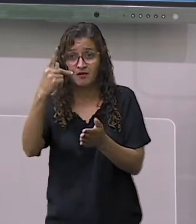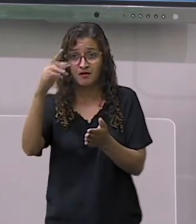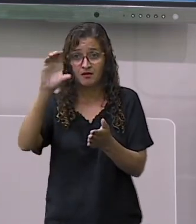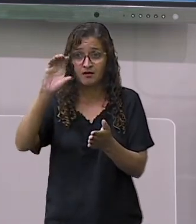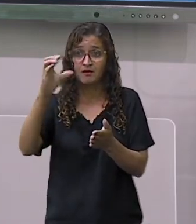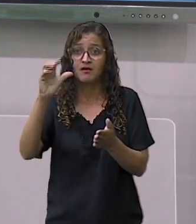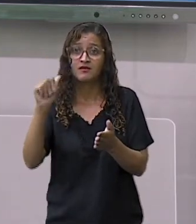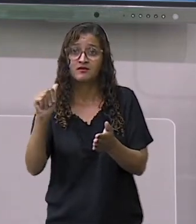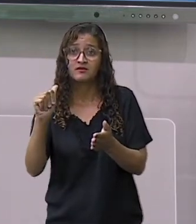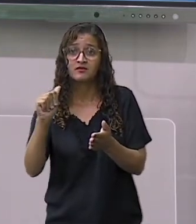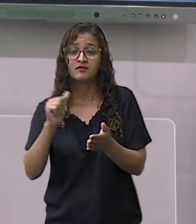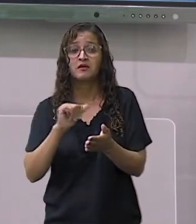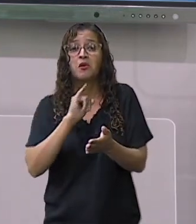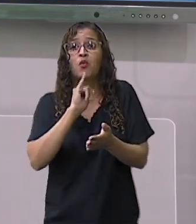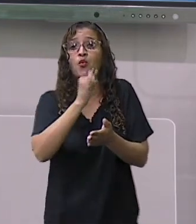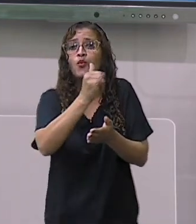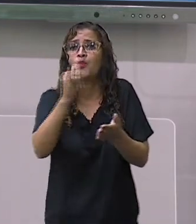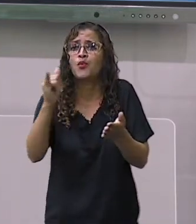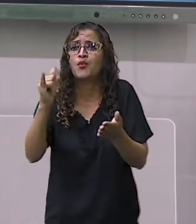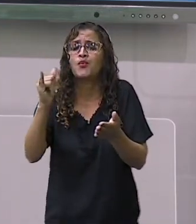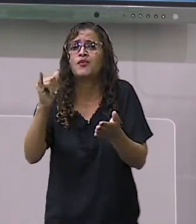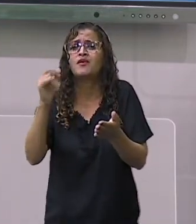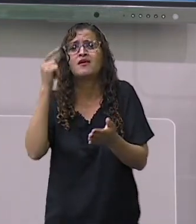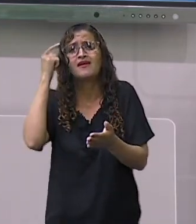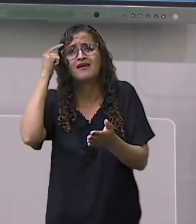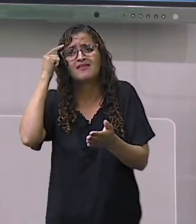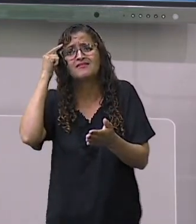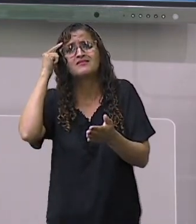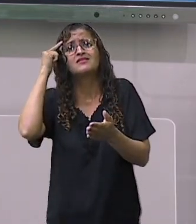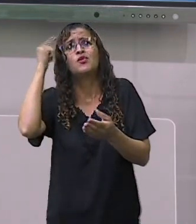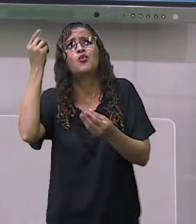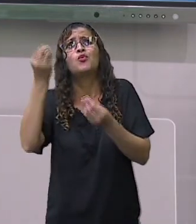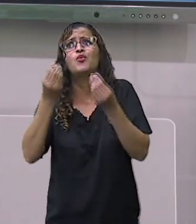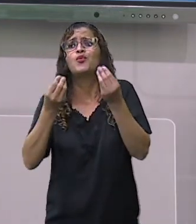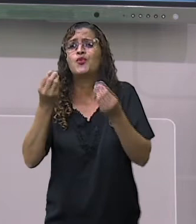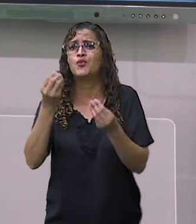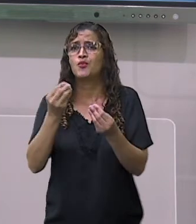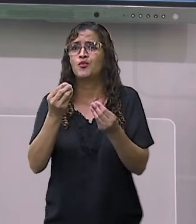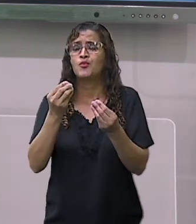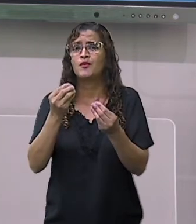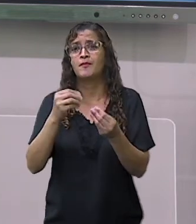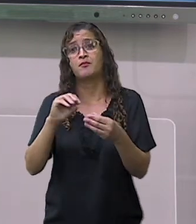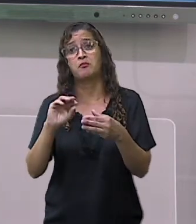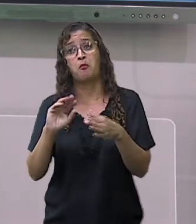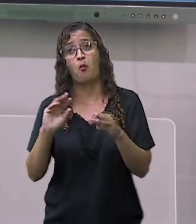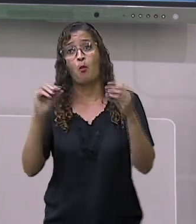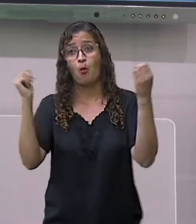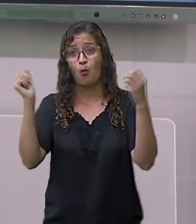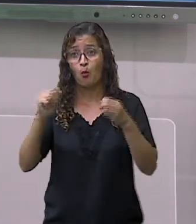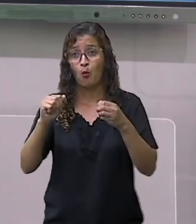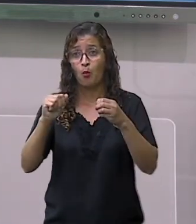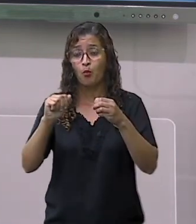teatro e por aí. Então, cada pessoa ia pensar de uma maneira, mas como ela